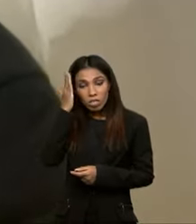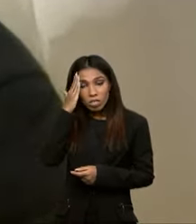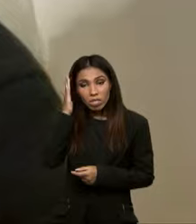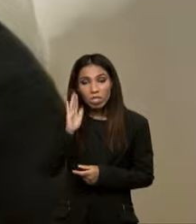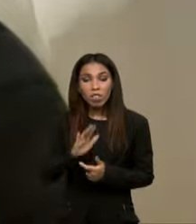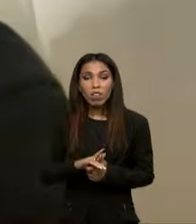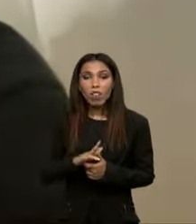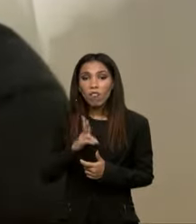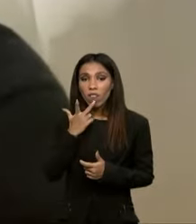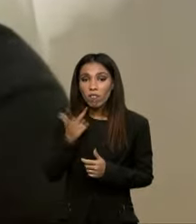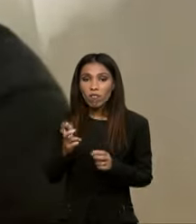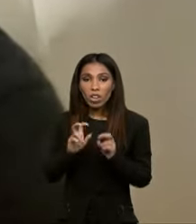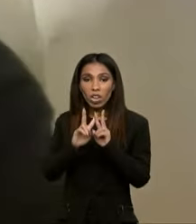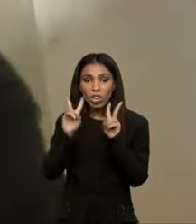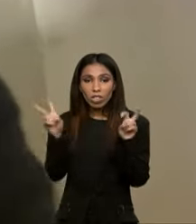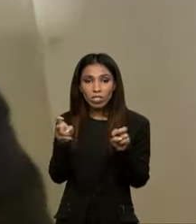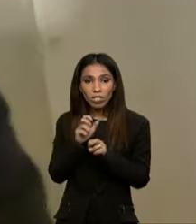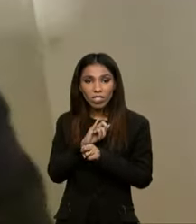Então,